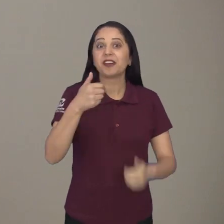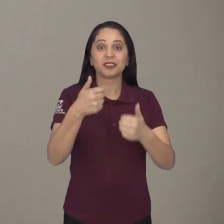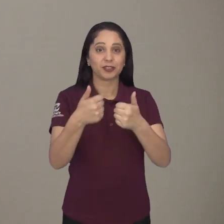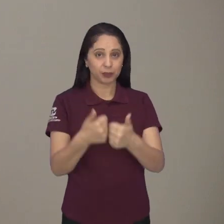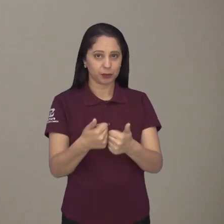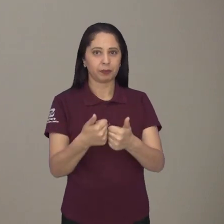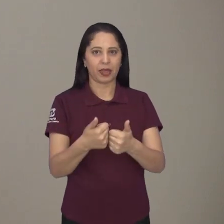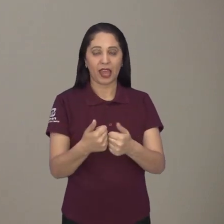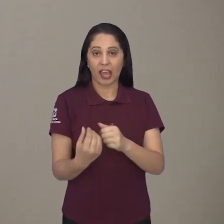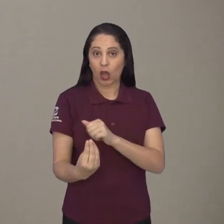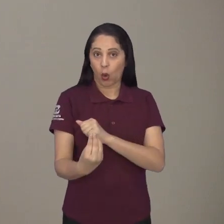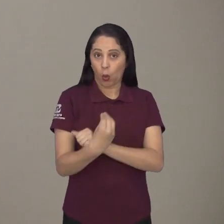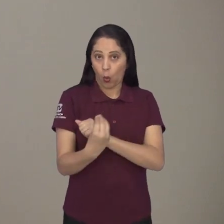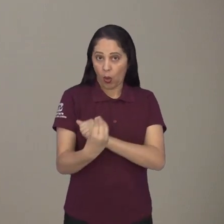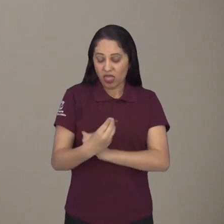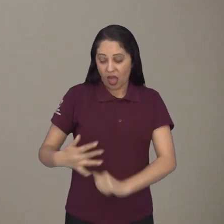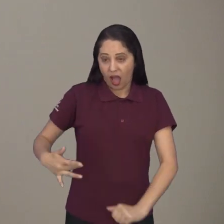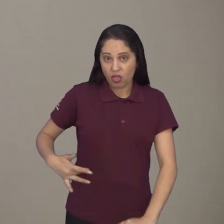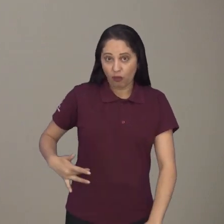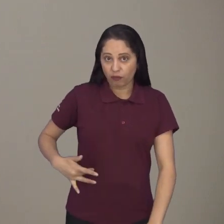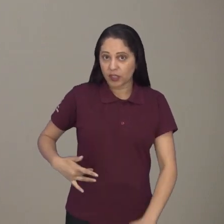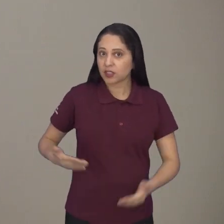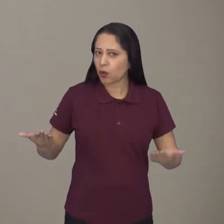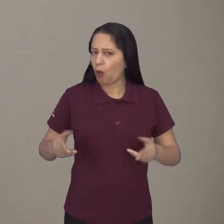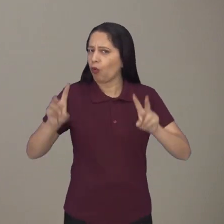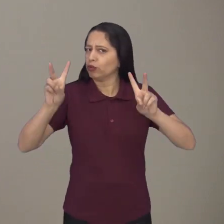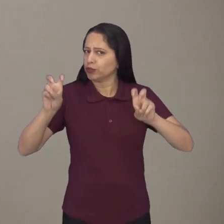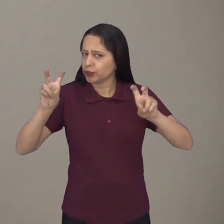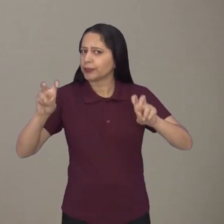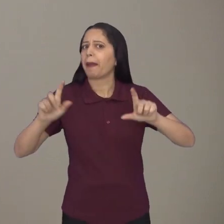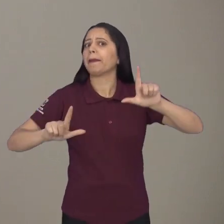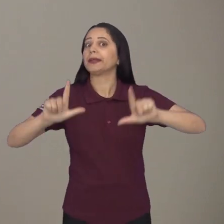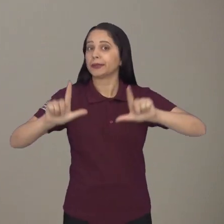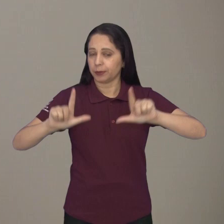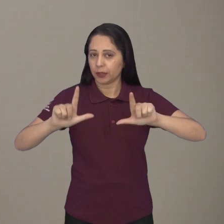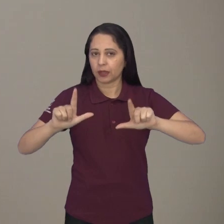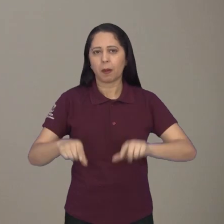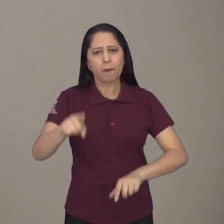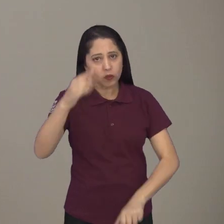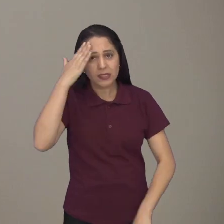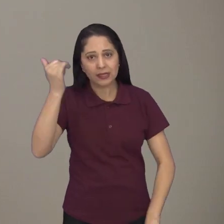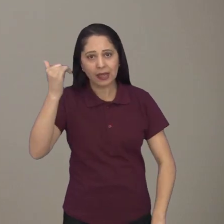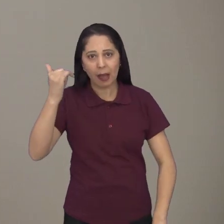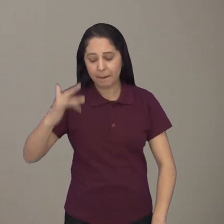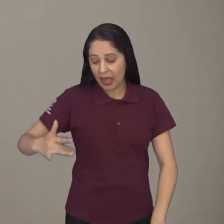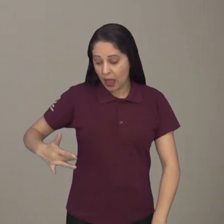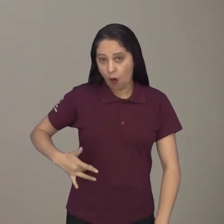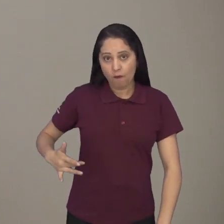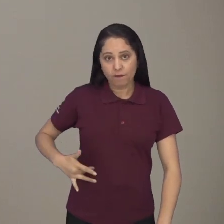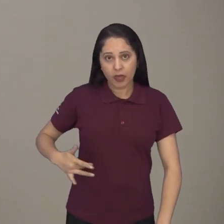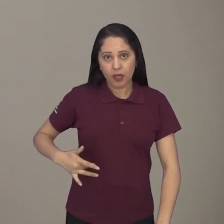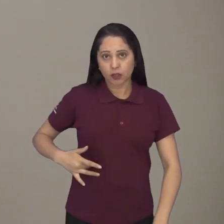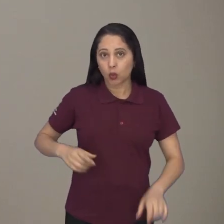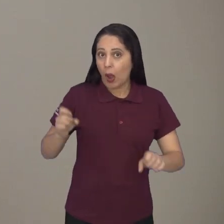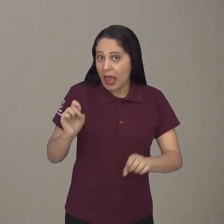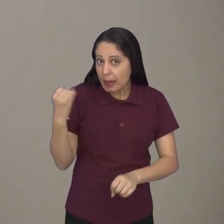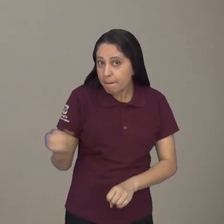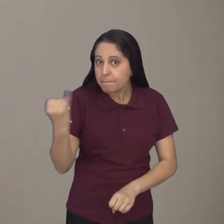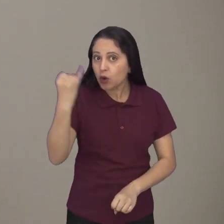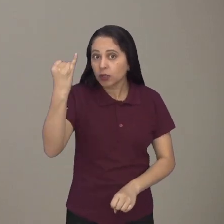Olá, tudo bem? Cuidados com o fígado é tema do De Bem com Você de hoje. Você sabia que o fígado é o principal